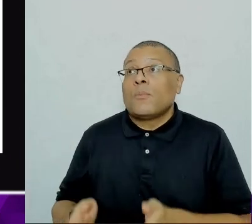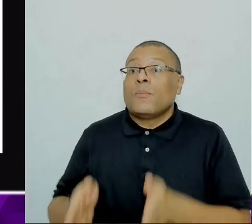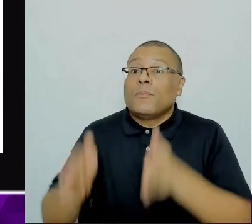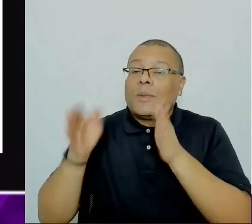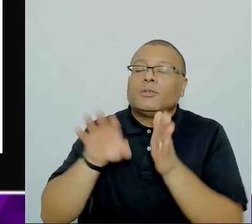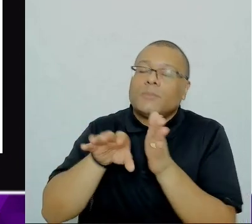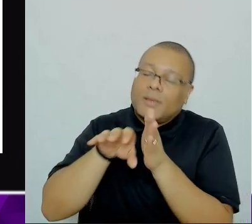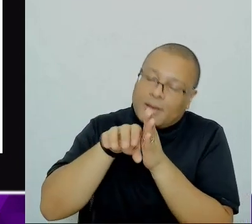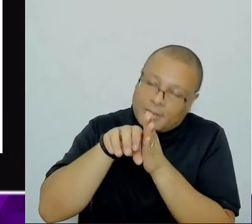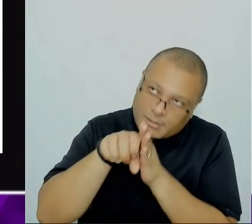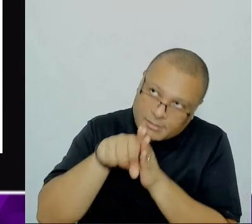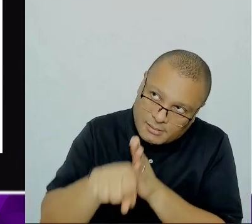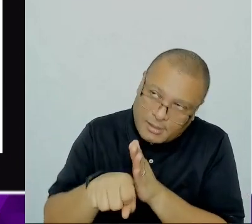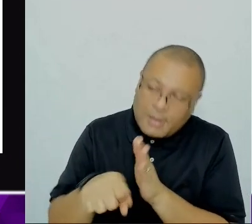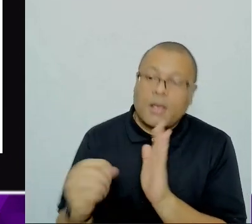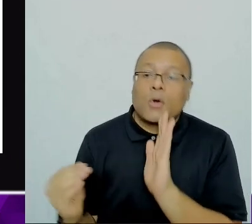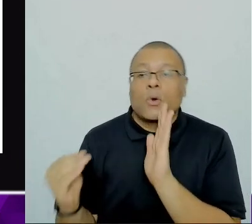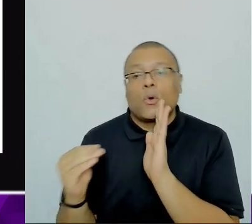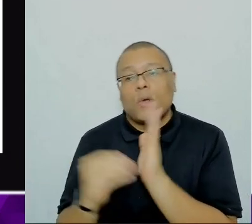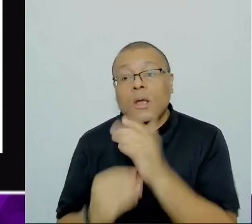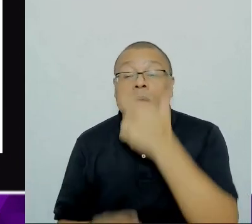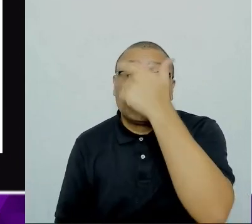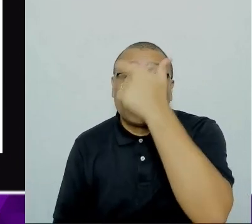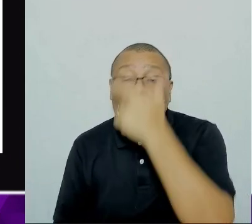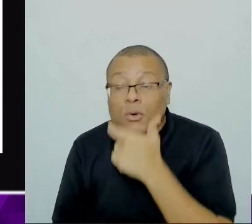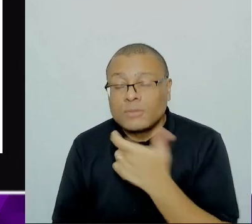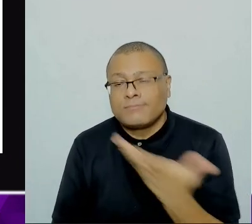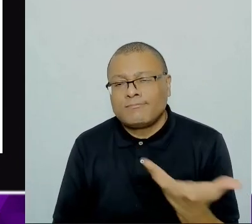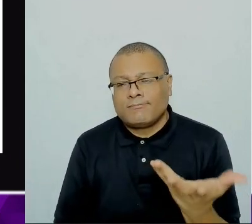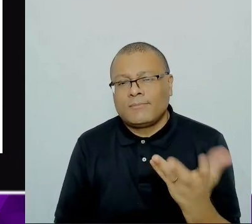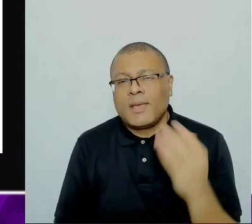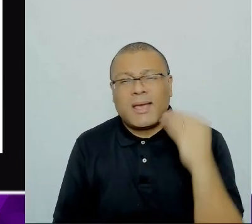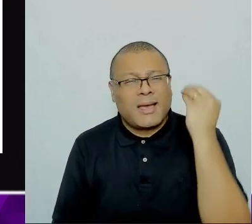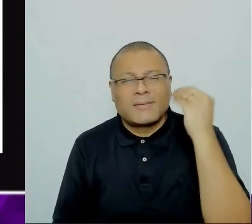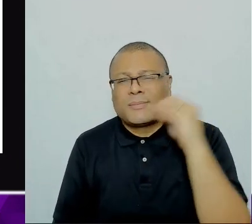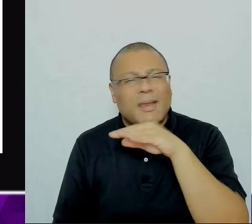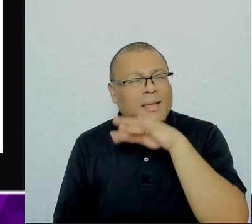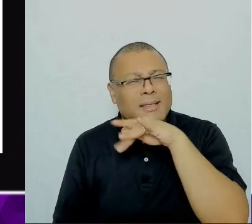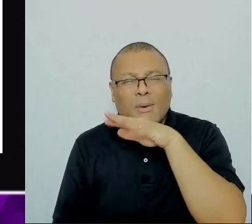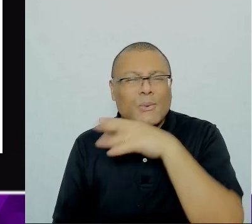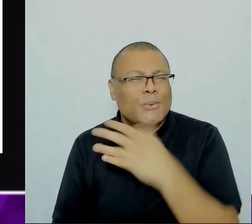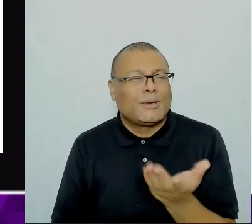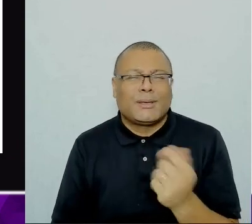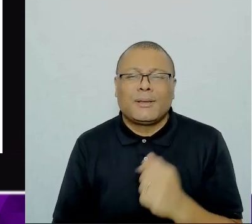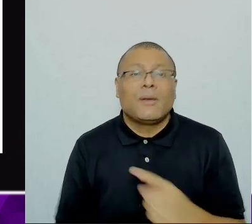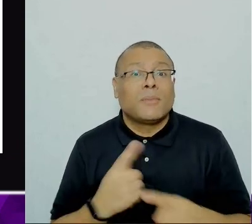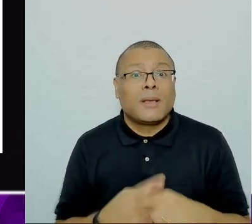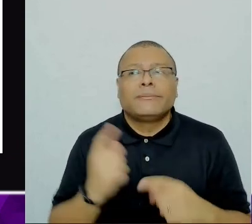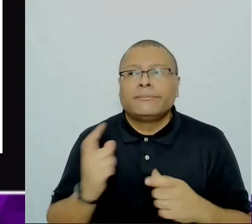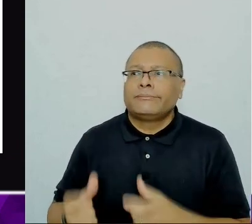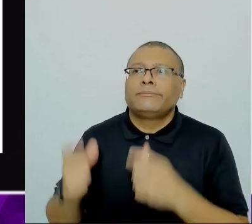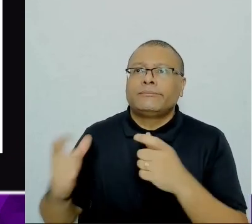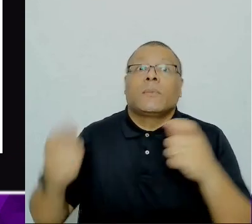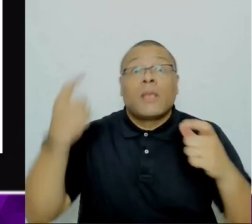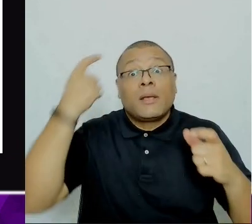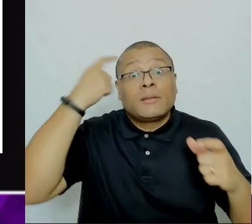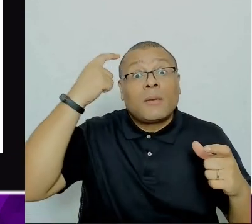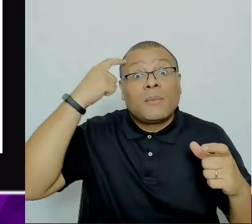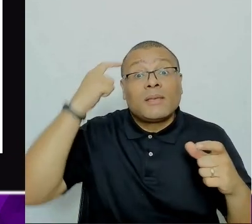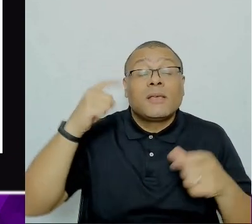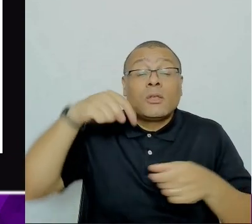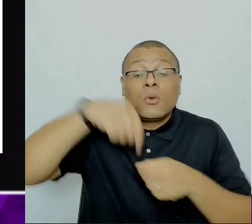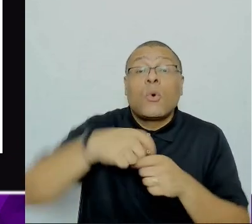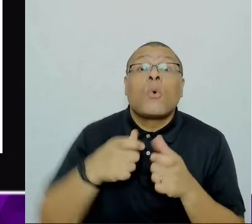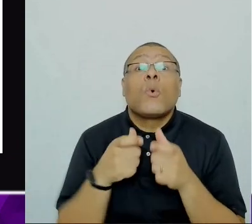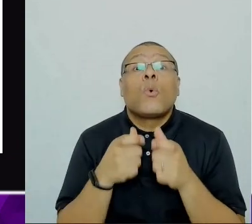cadastrar, colocar o meu rosto. A experiência está ruim hoje em dia. Porque cada um está pensando dentro da sua casinha, né? É o